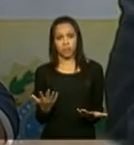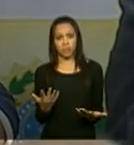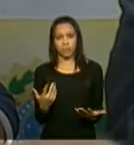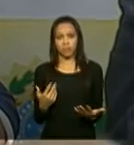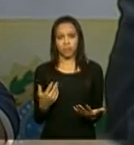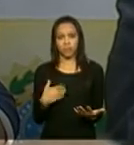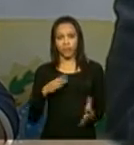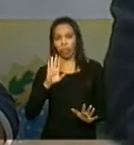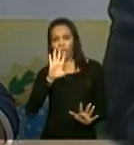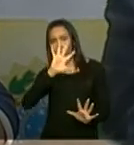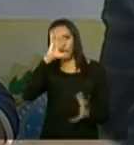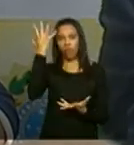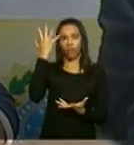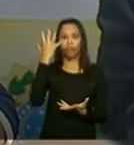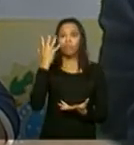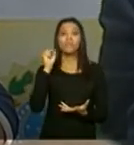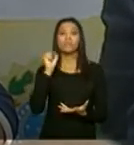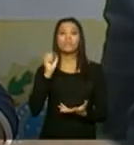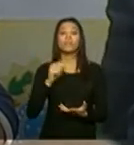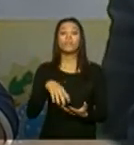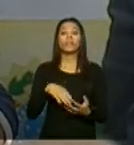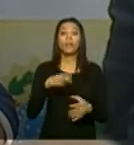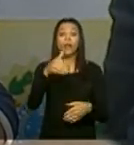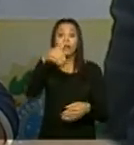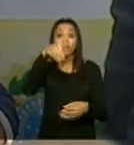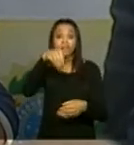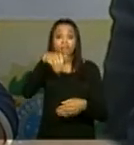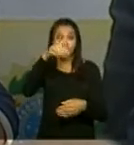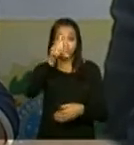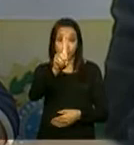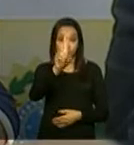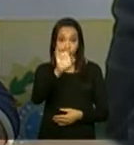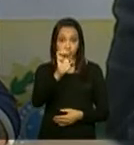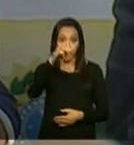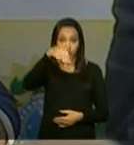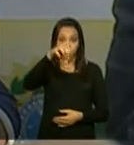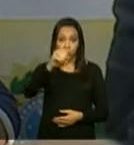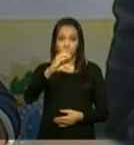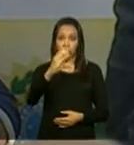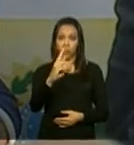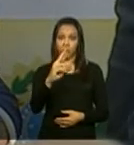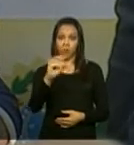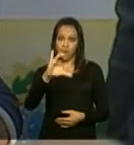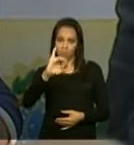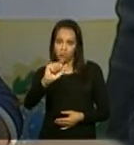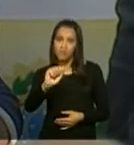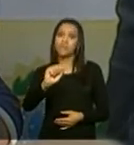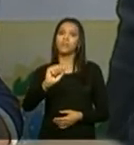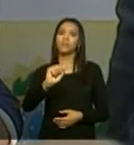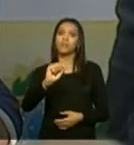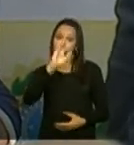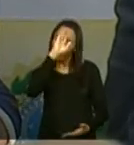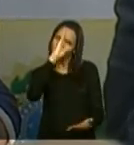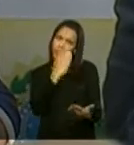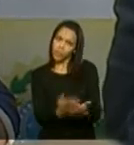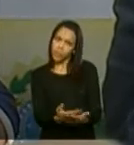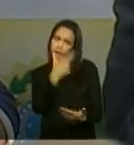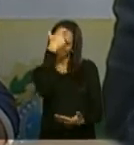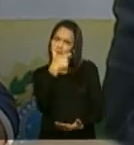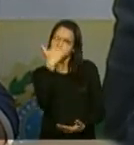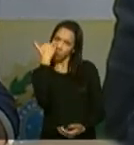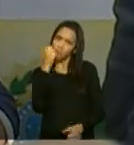da democracia e da evolução das pessoas eu fico mais